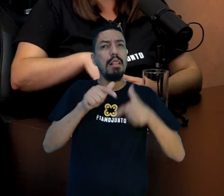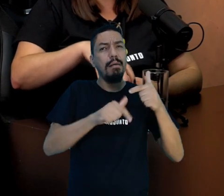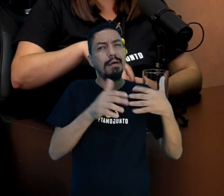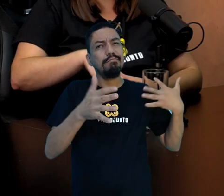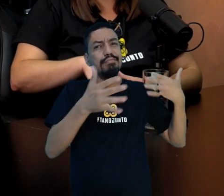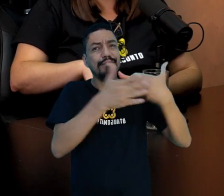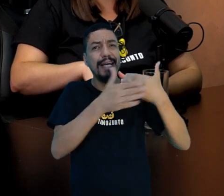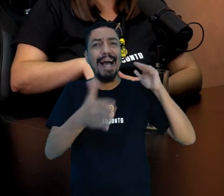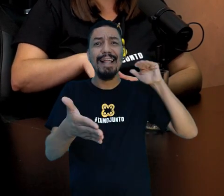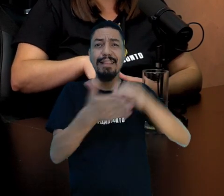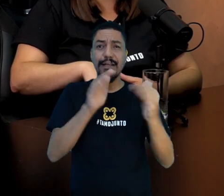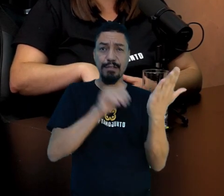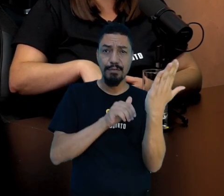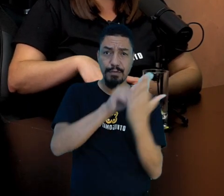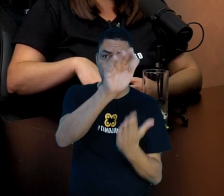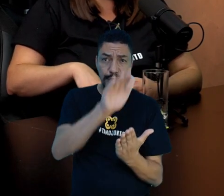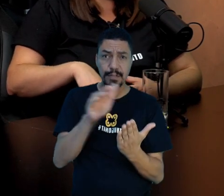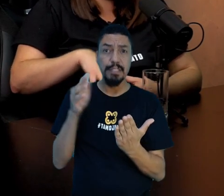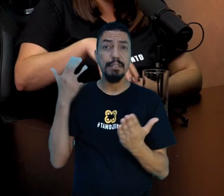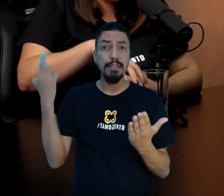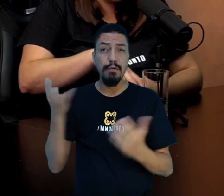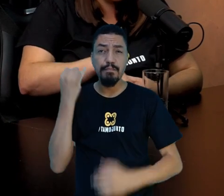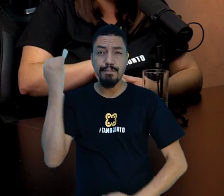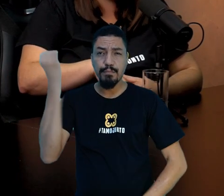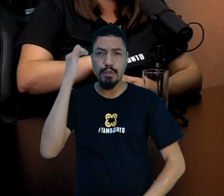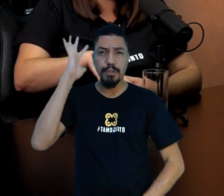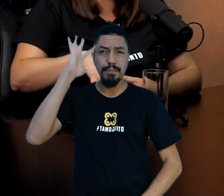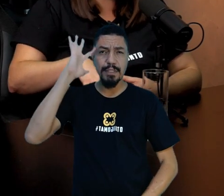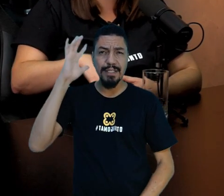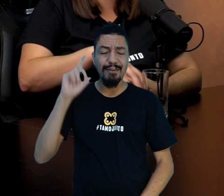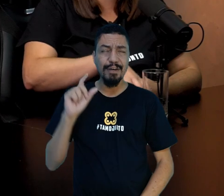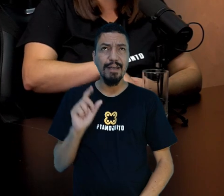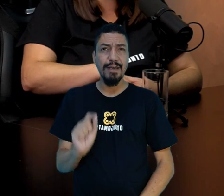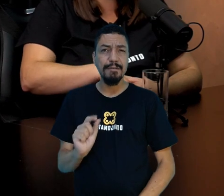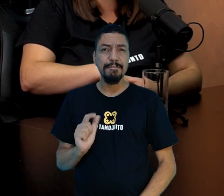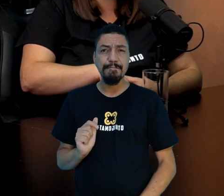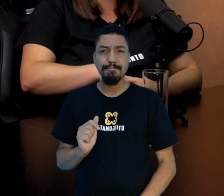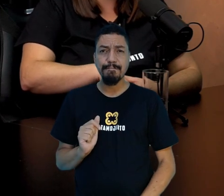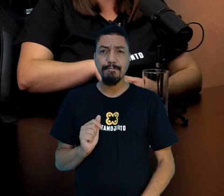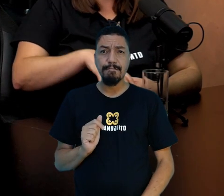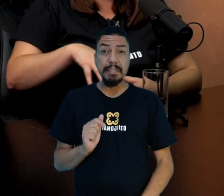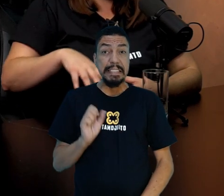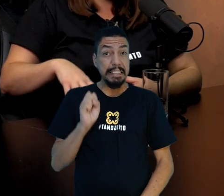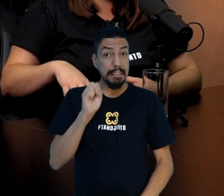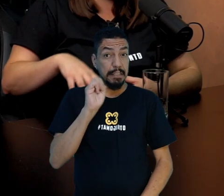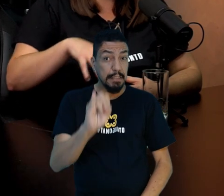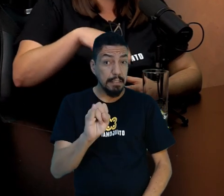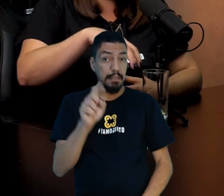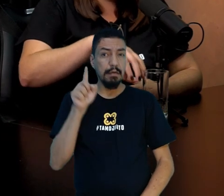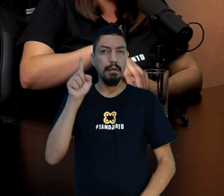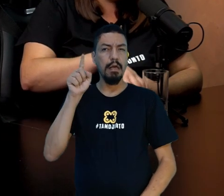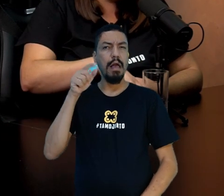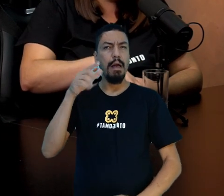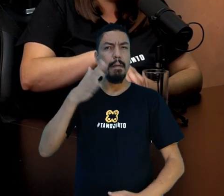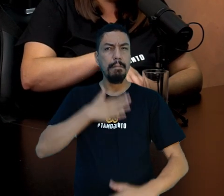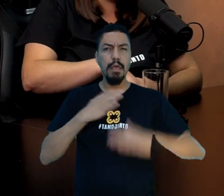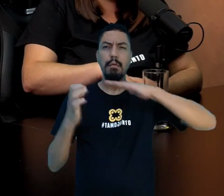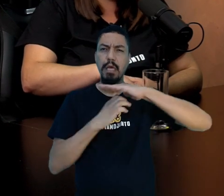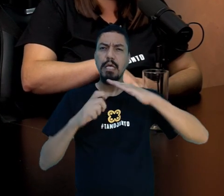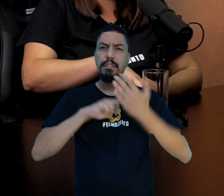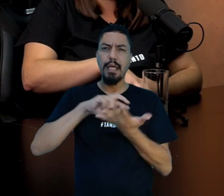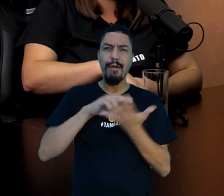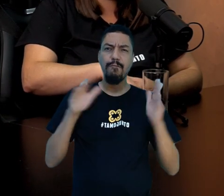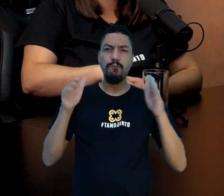né? Então, uma coisa importante é você seguir ali consistente, se você vende que você é uma